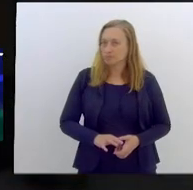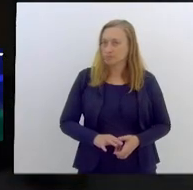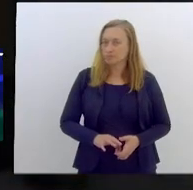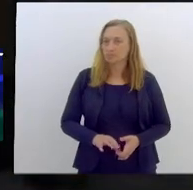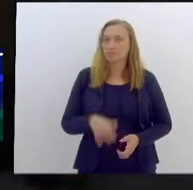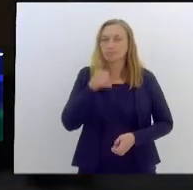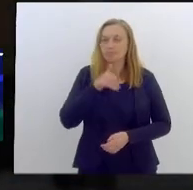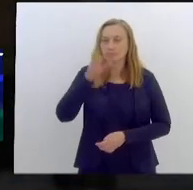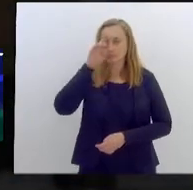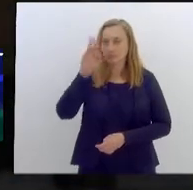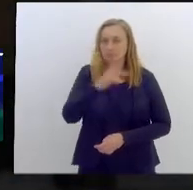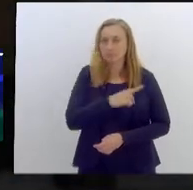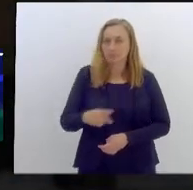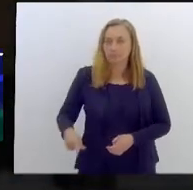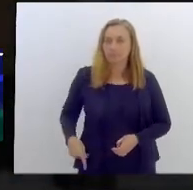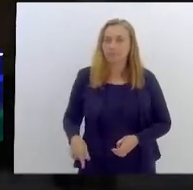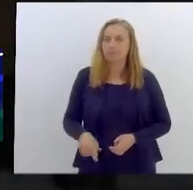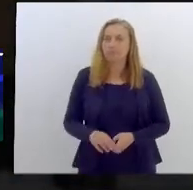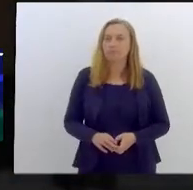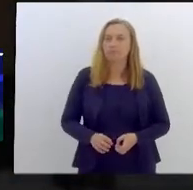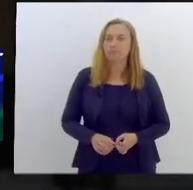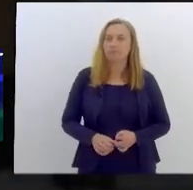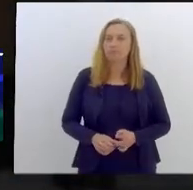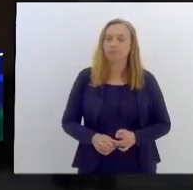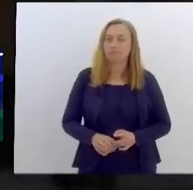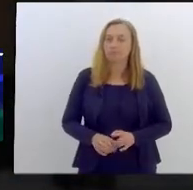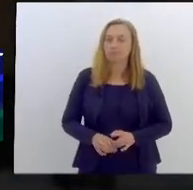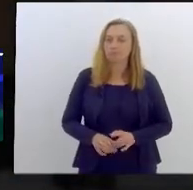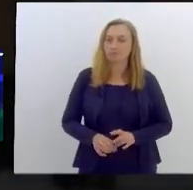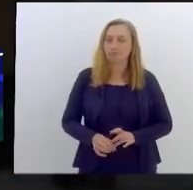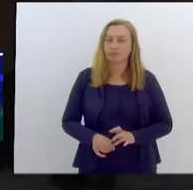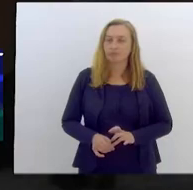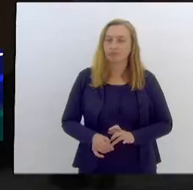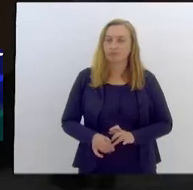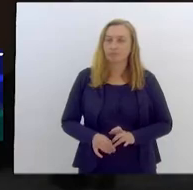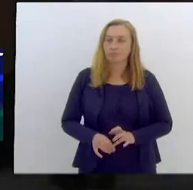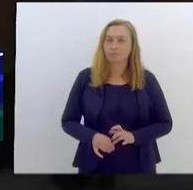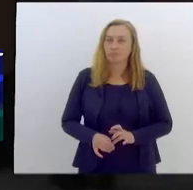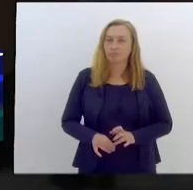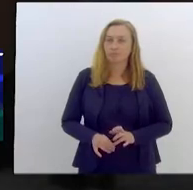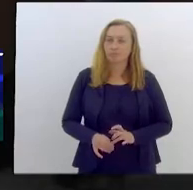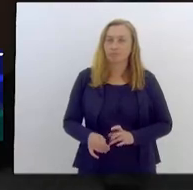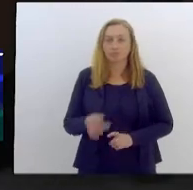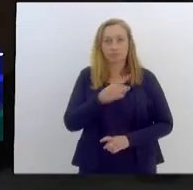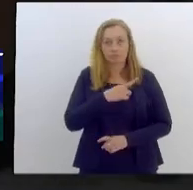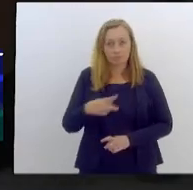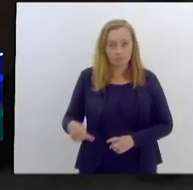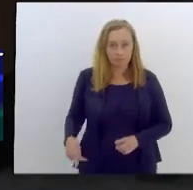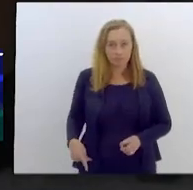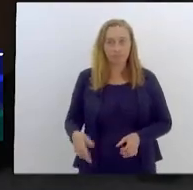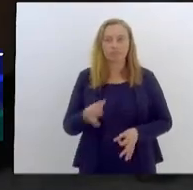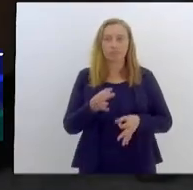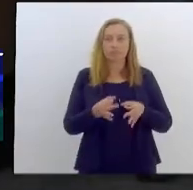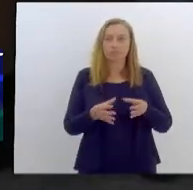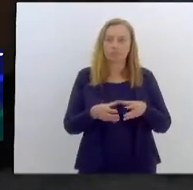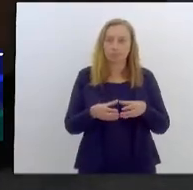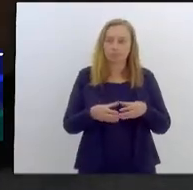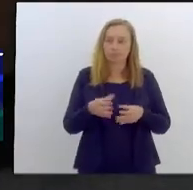Senhora Presidente, delegou-me o presidente da Comissão de Constituição e